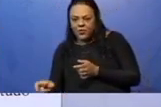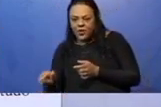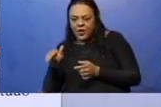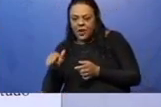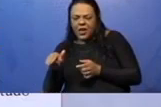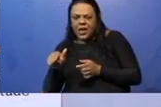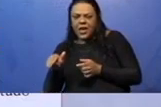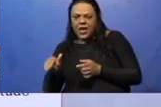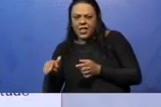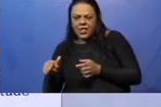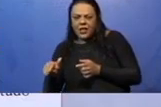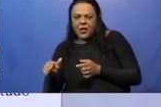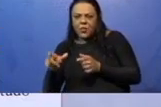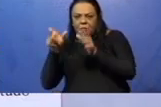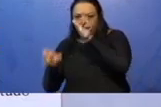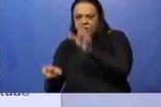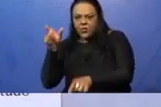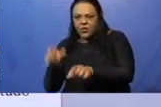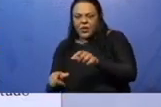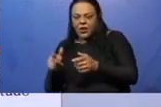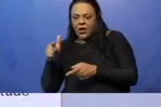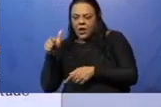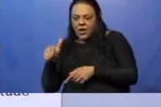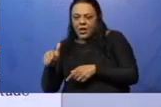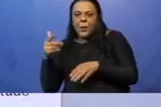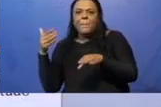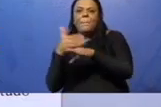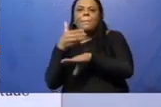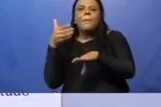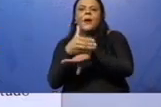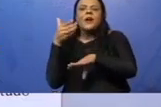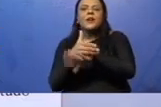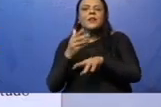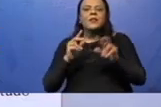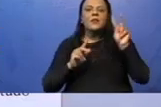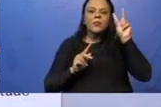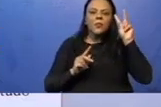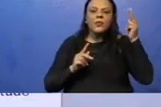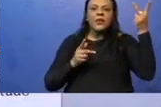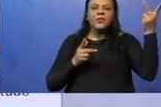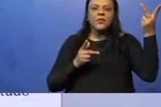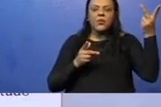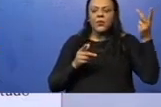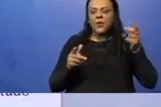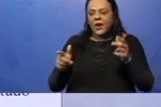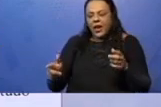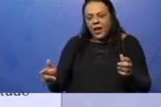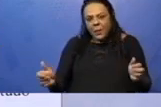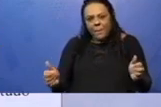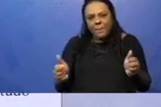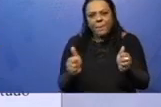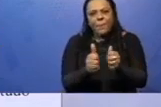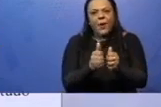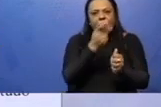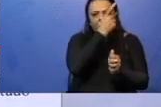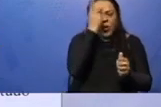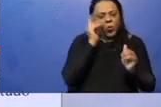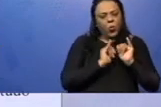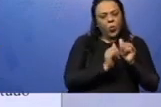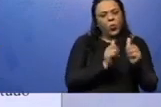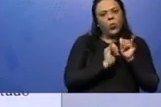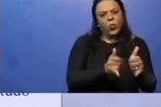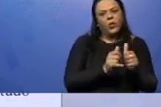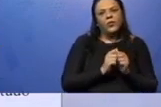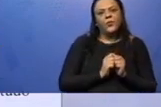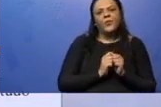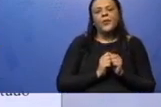que ele pensa, a forma com que ele age, a gente se aproxima do personagem que é o narrador, tá? Eu vou achar